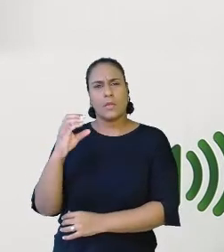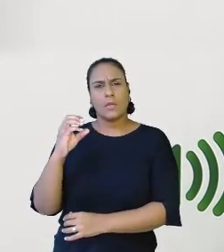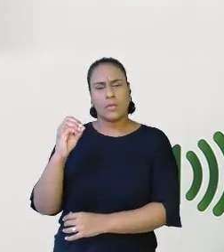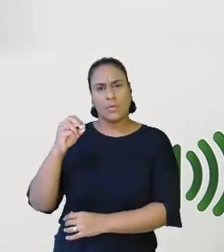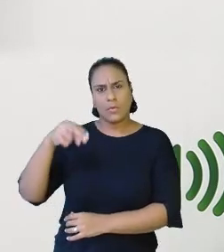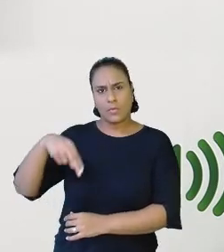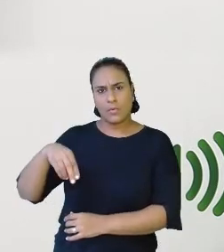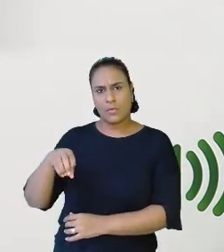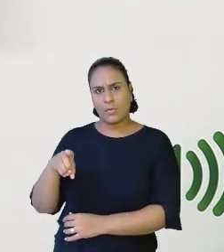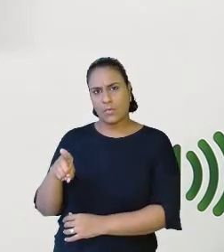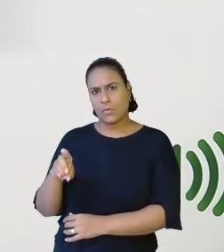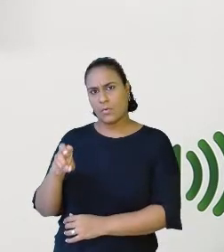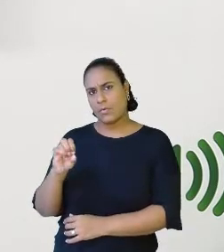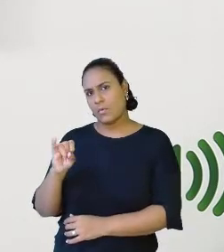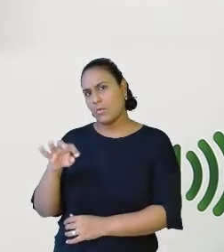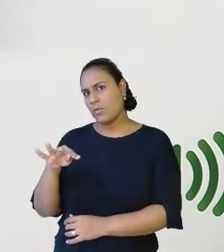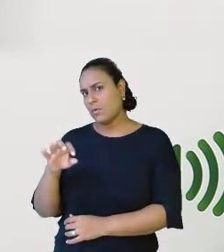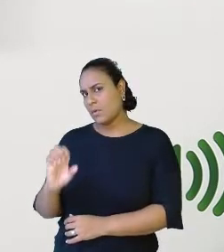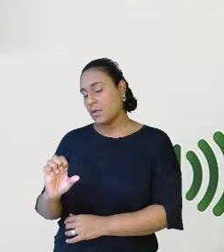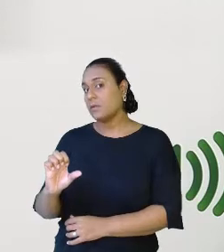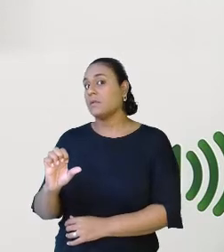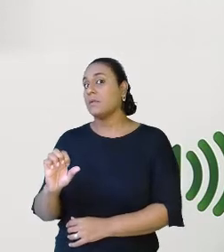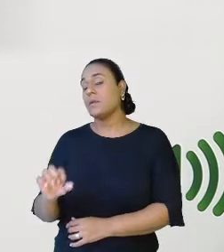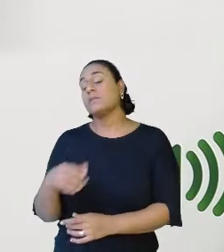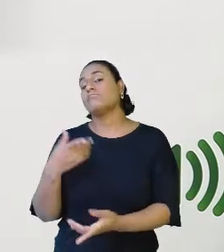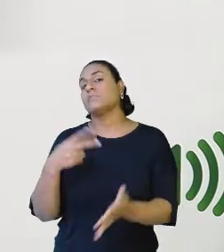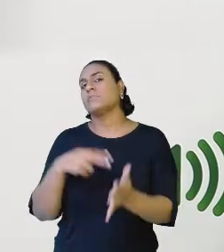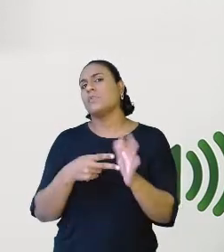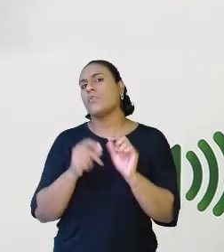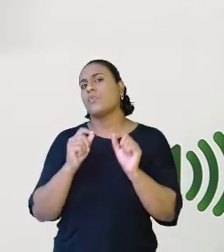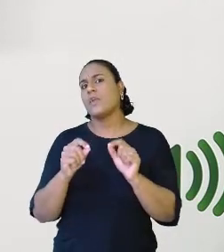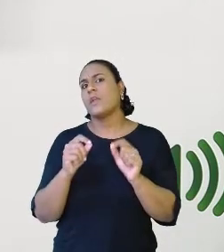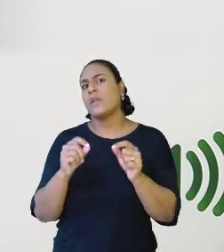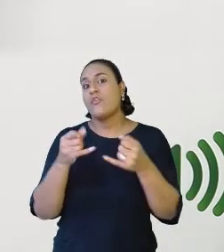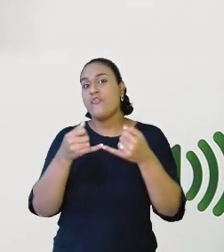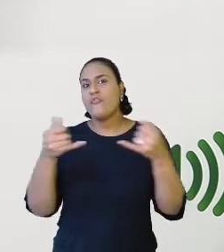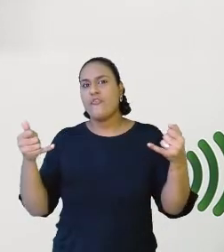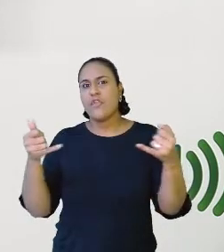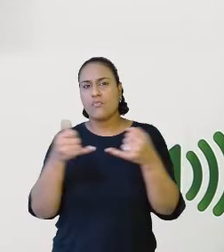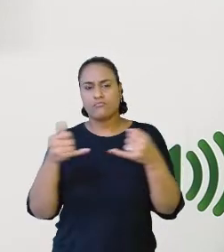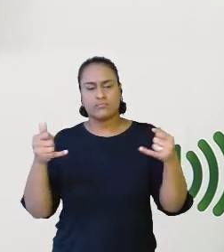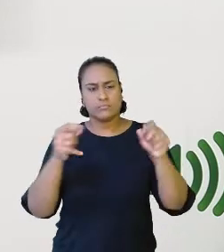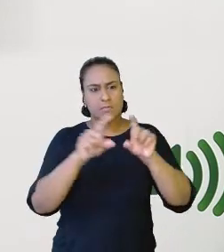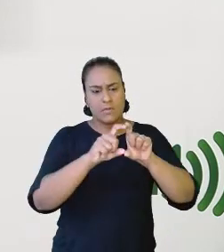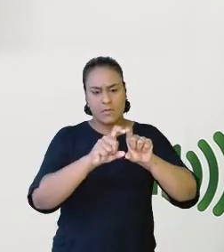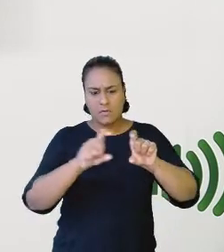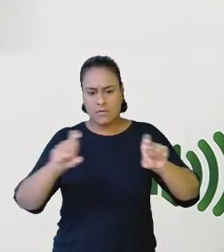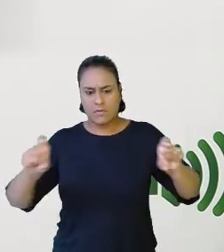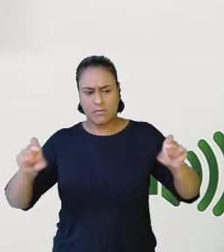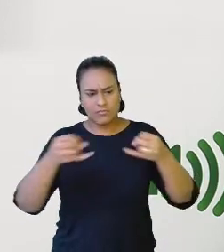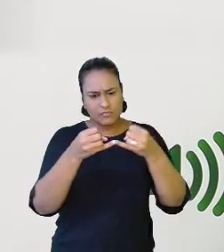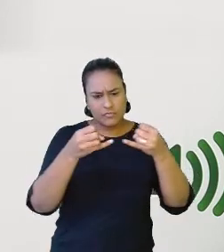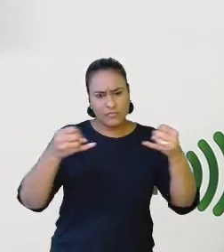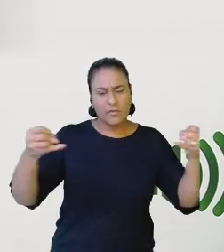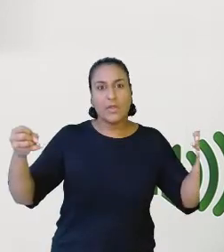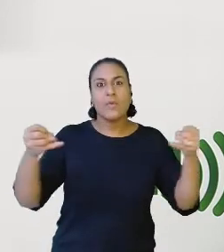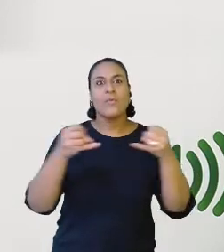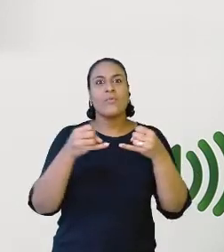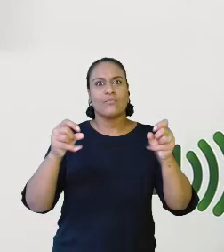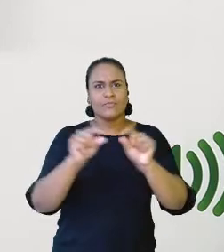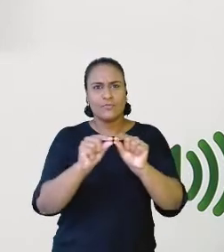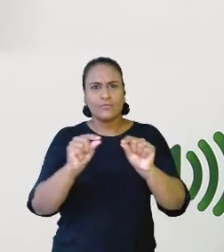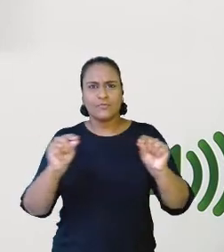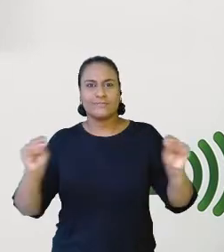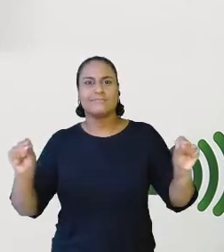cano específico para passar fios por dentro dele. Pois é, os fios passam e nesses fios são